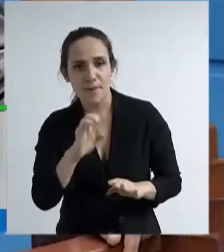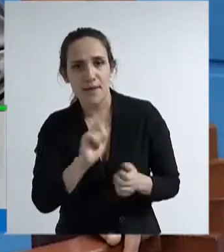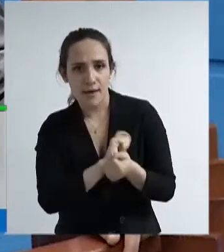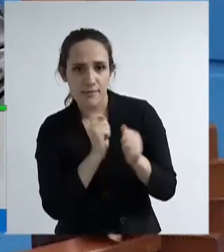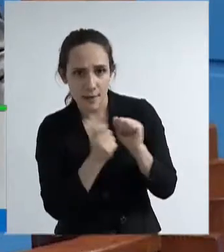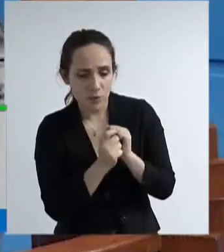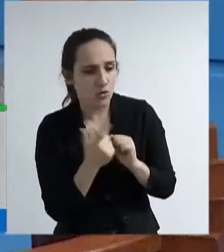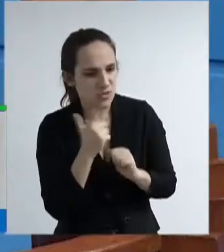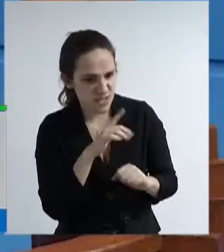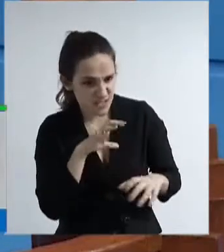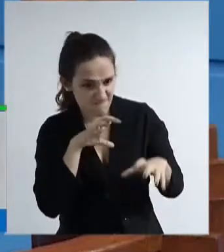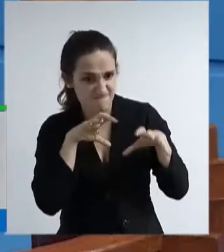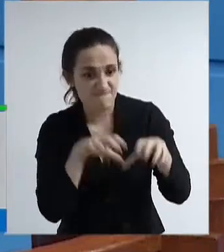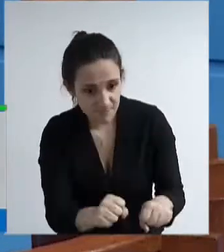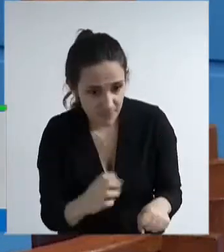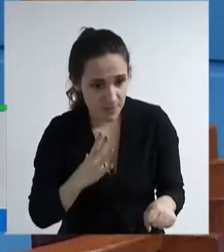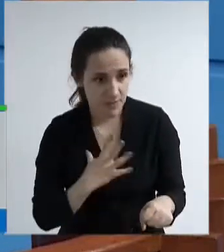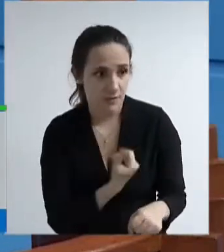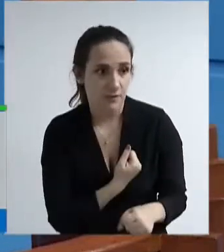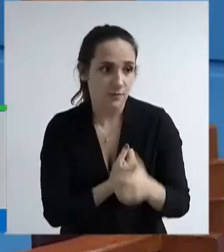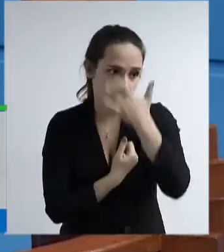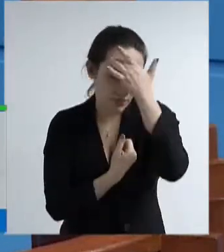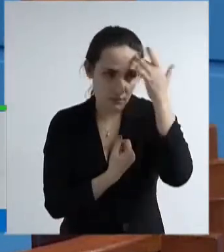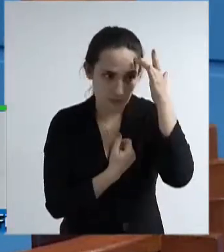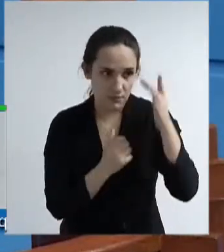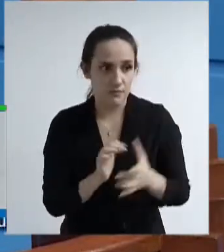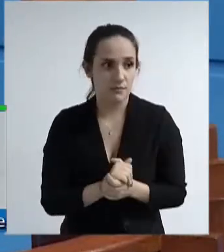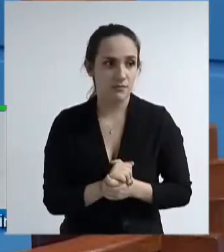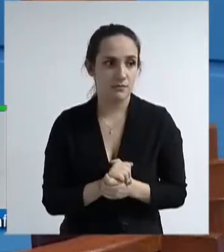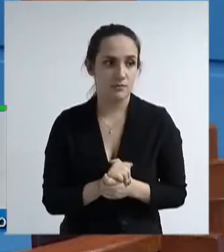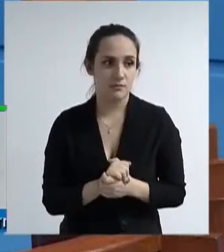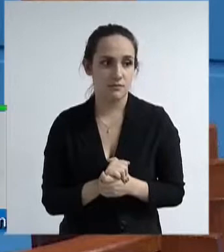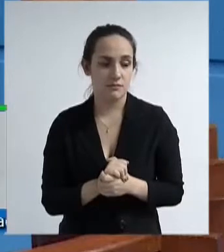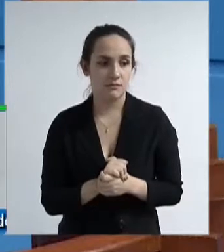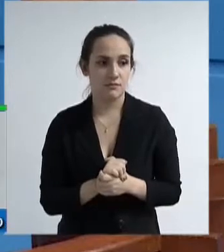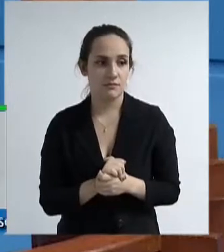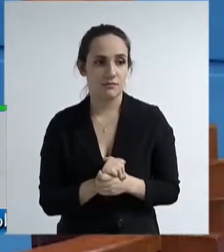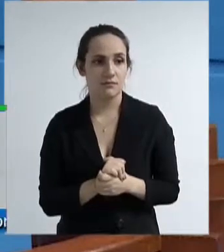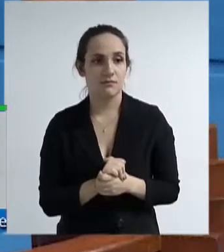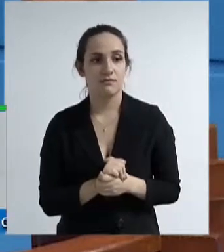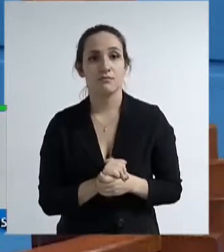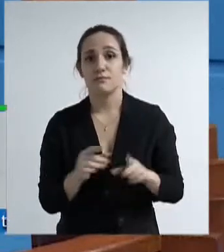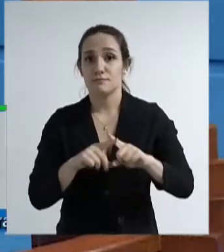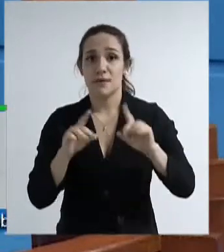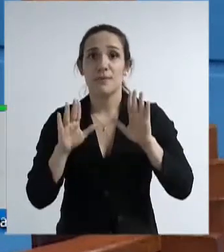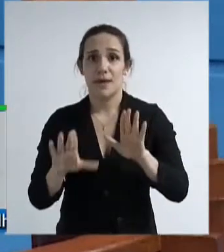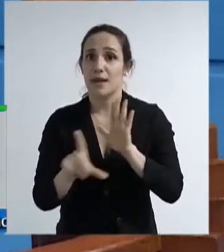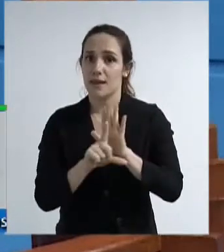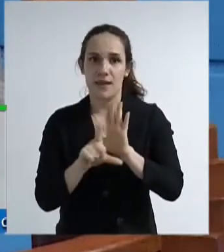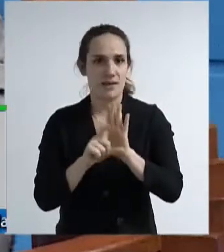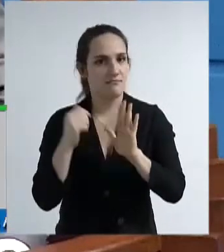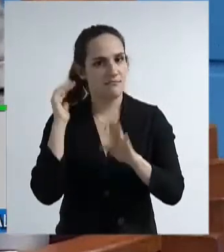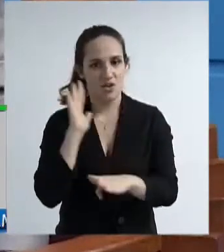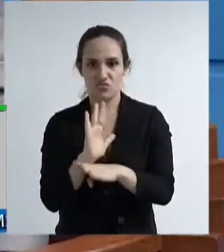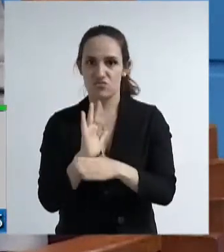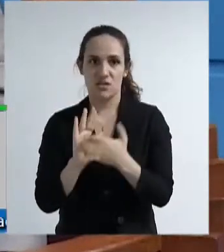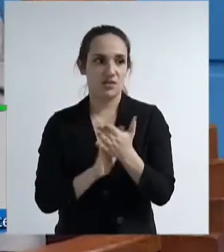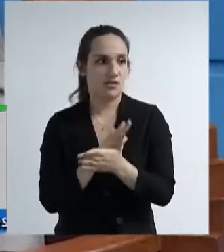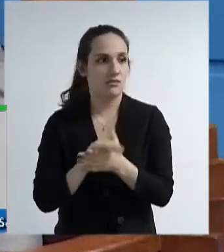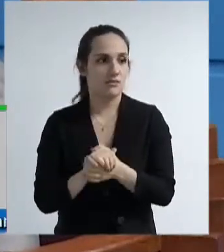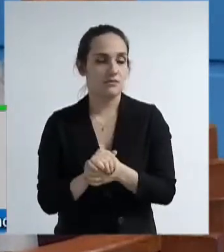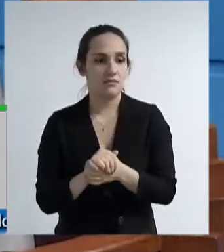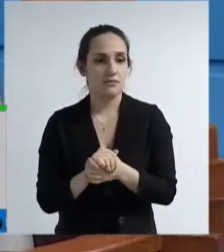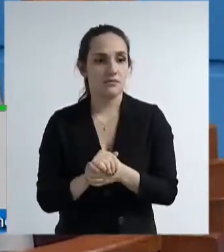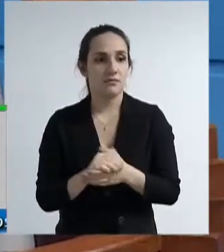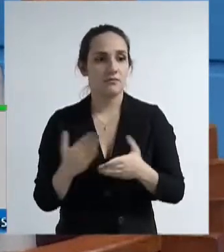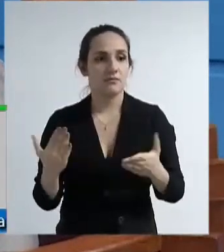o resgate nesses ambientes e que, pela lei, estariam desamparados. Por se tratar